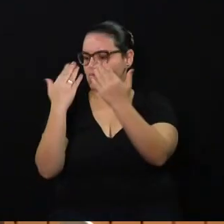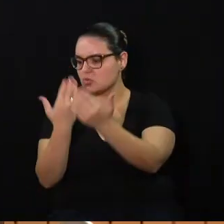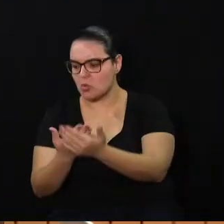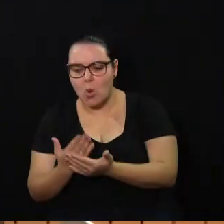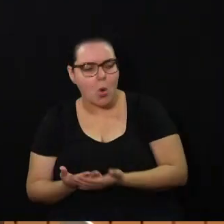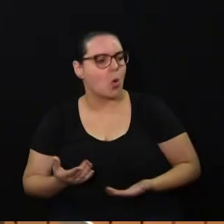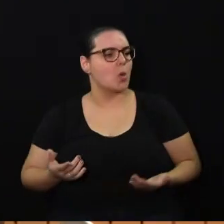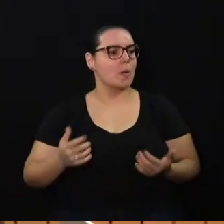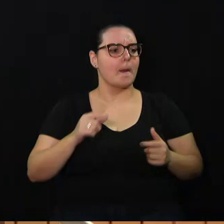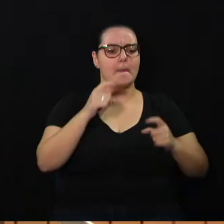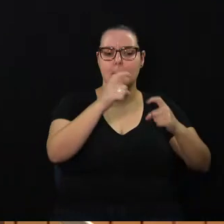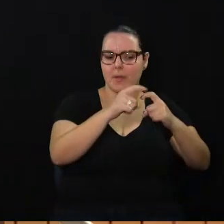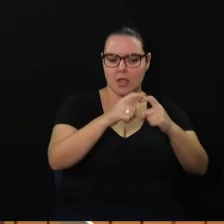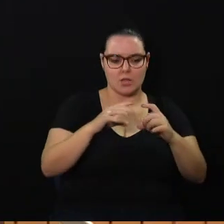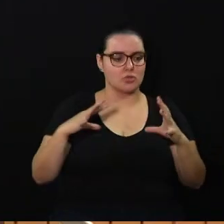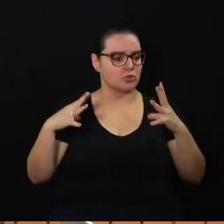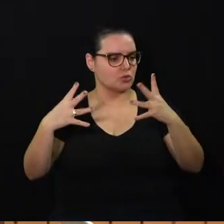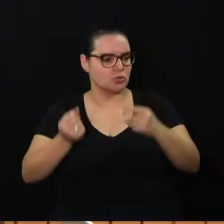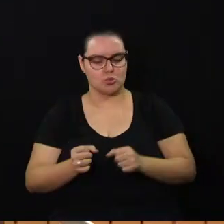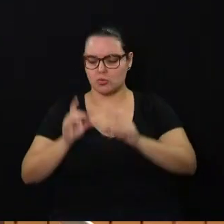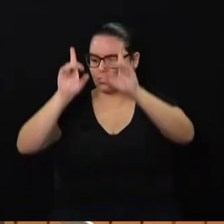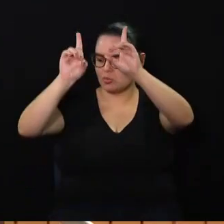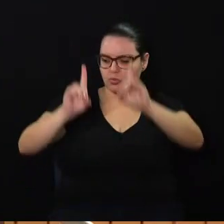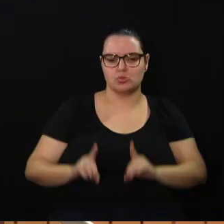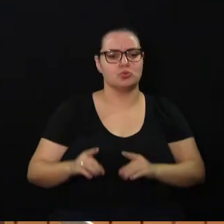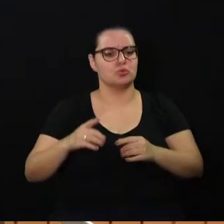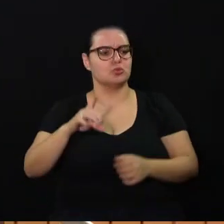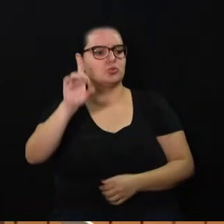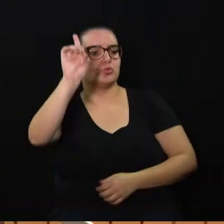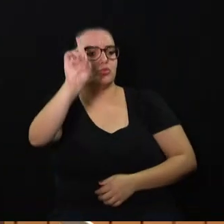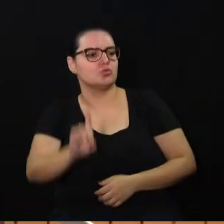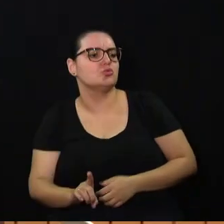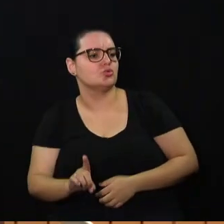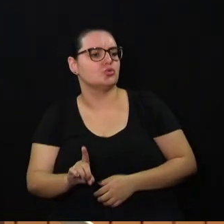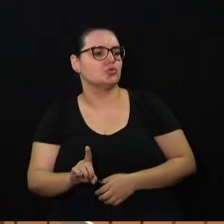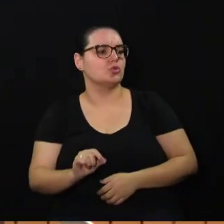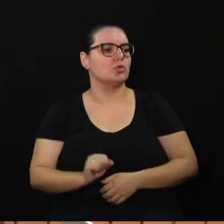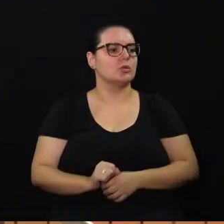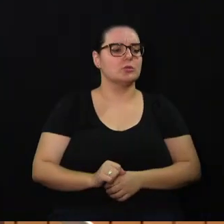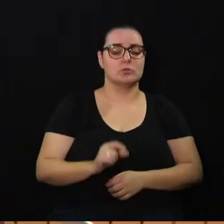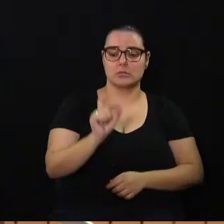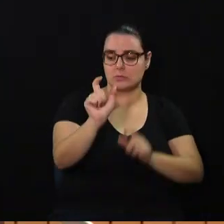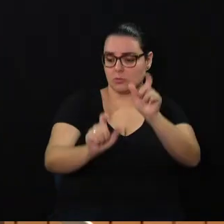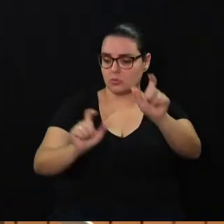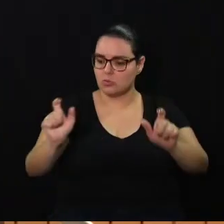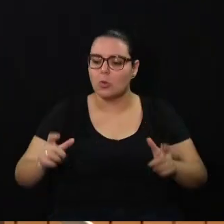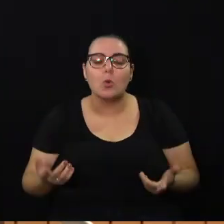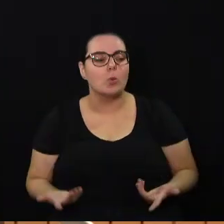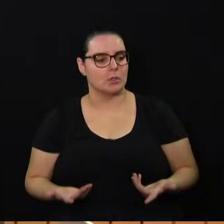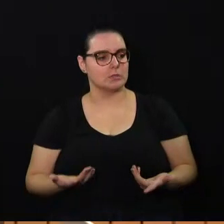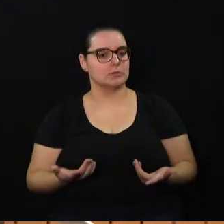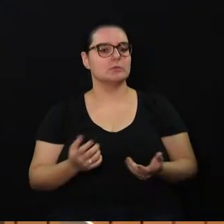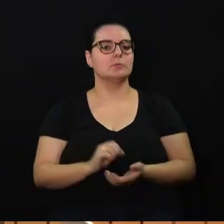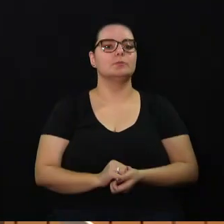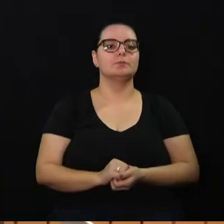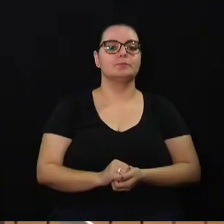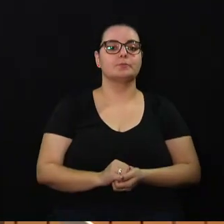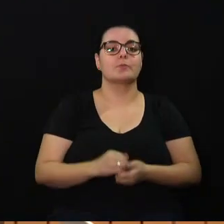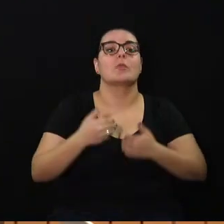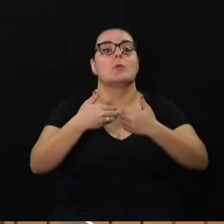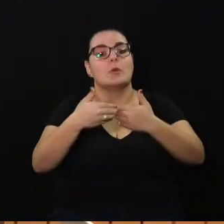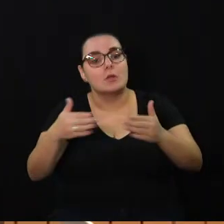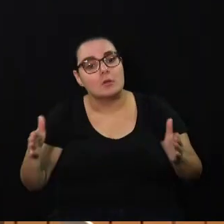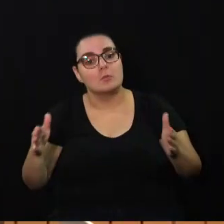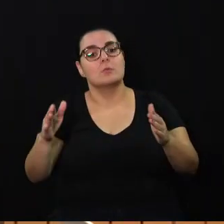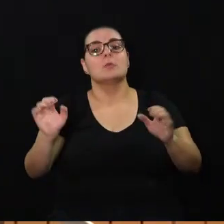informar os principais direitos relacionados à saúde e à educação dessas pessoas assim para a abertura do